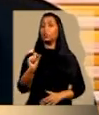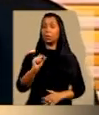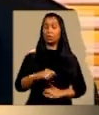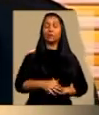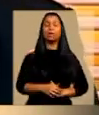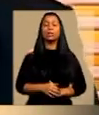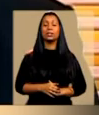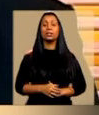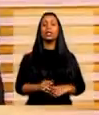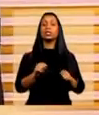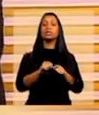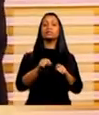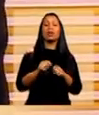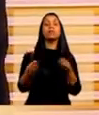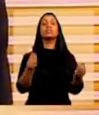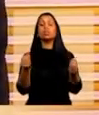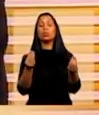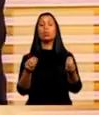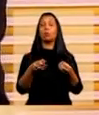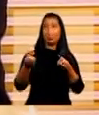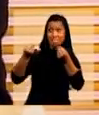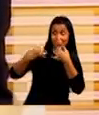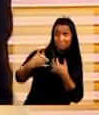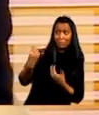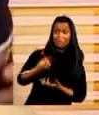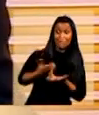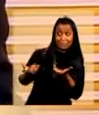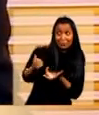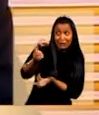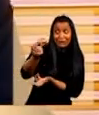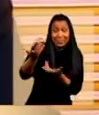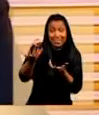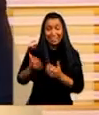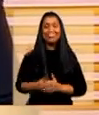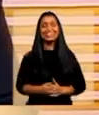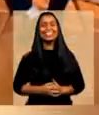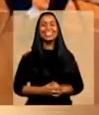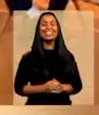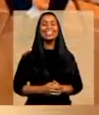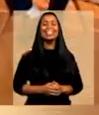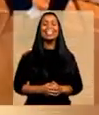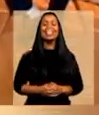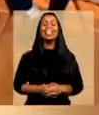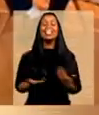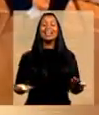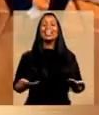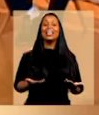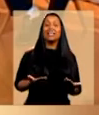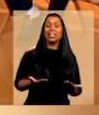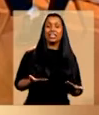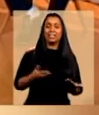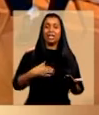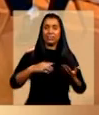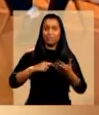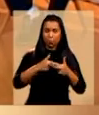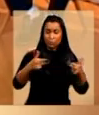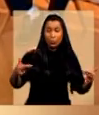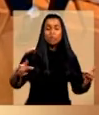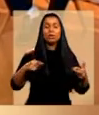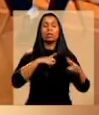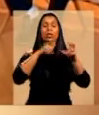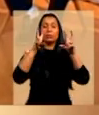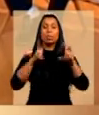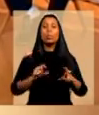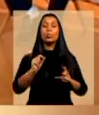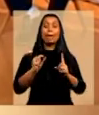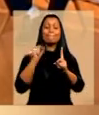aqui... Que eles fazem? Que conta que pra fazem. Gente que a gente quer ficar rico agora! Exatamente, Matheus. É o seguinte, dentre esses hábitos tem